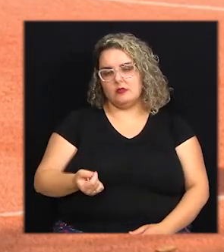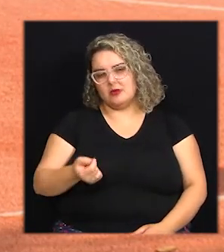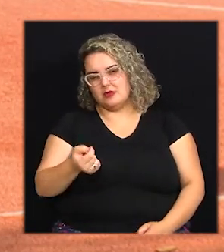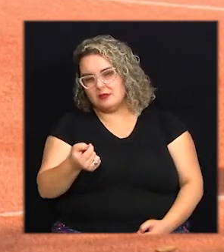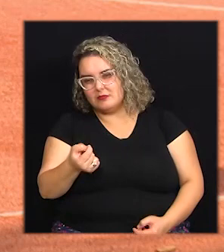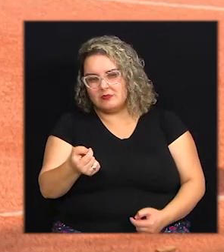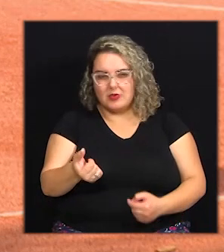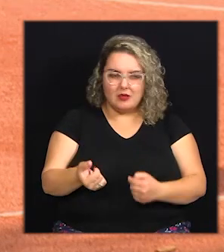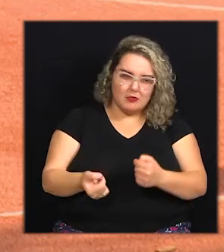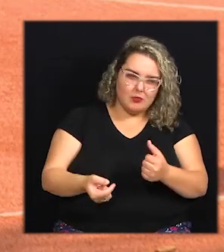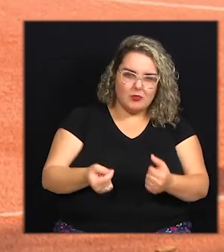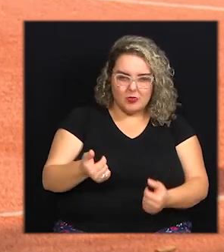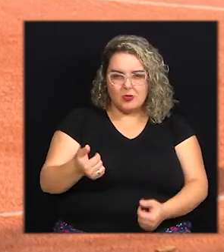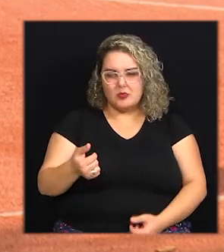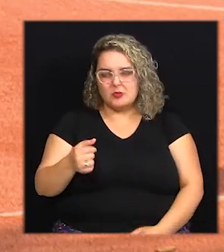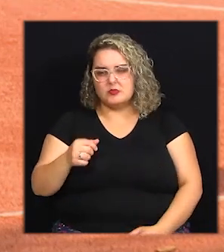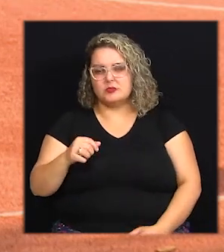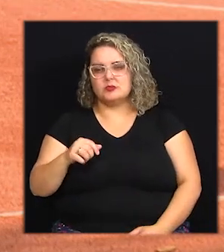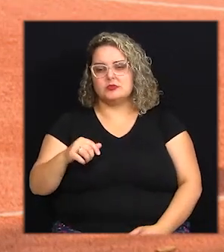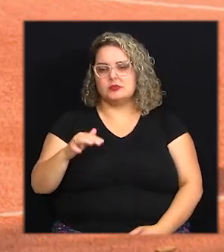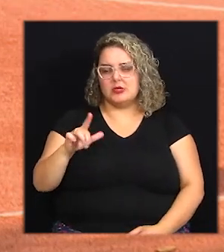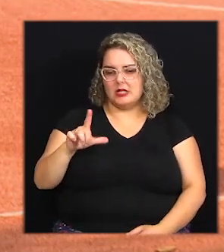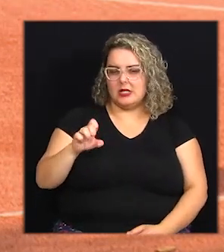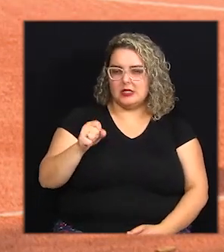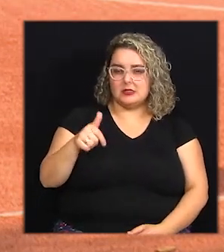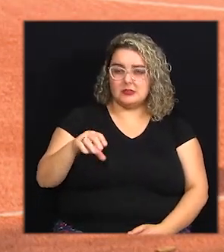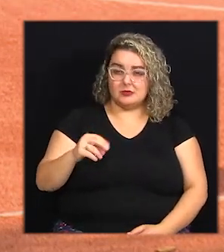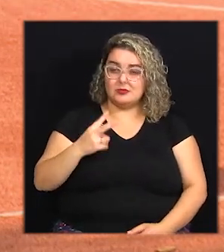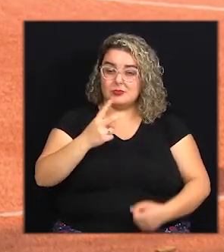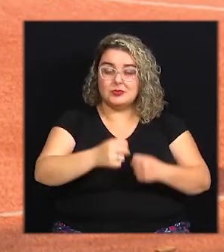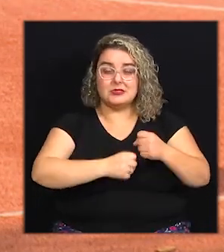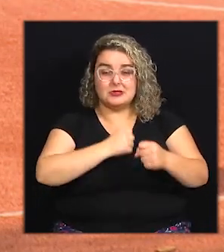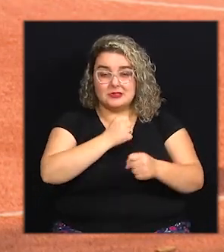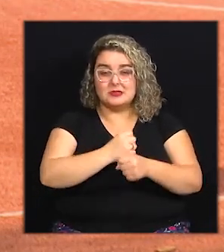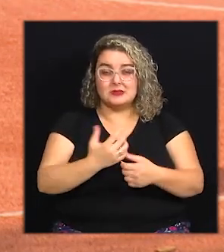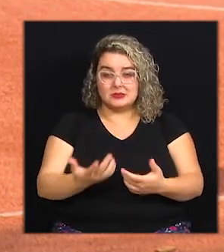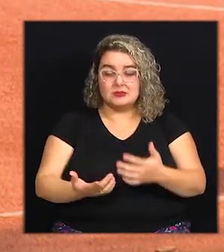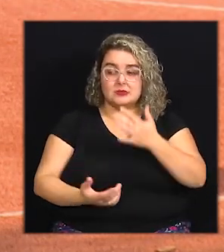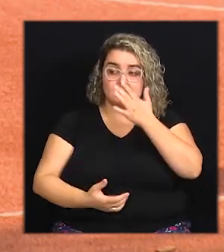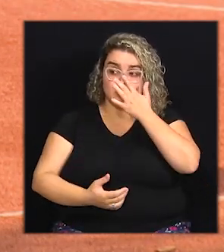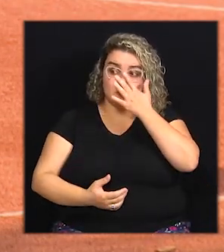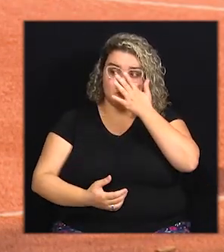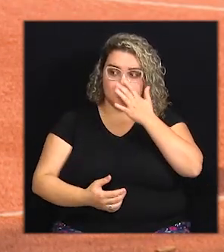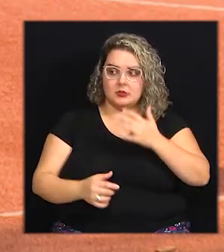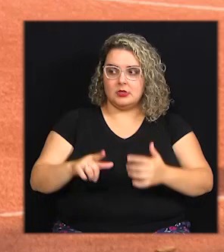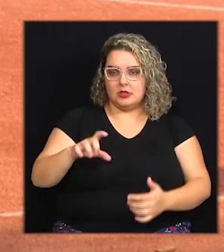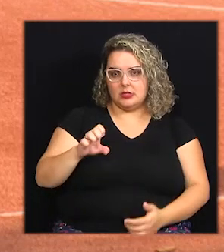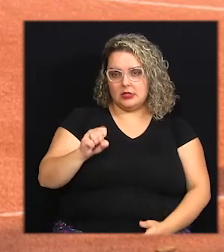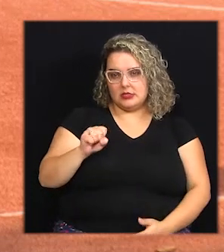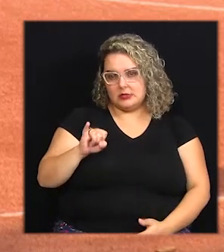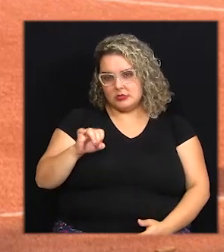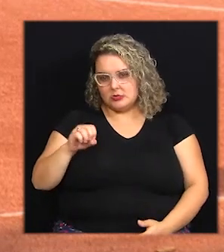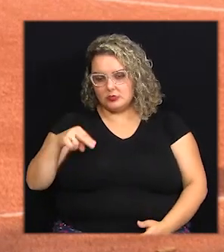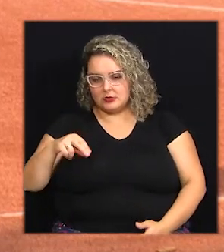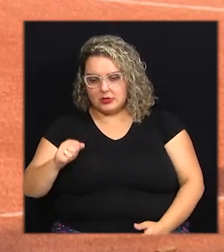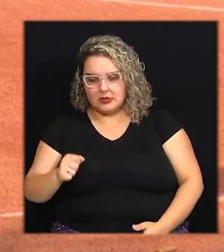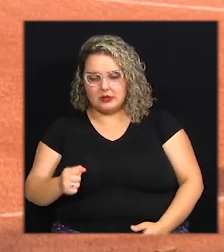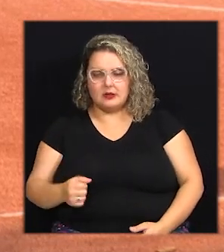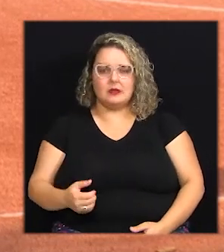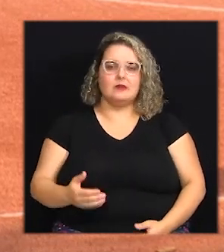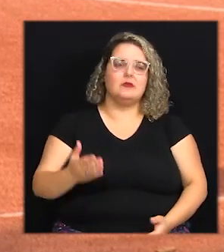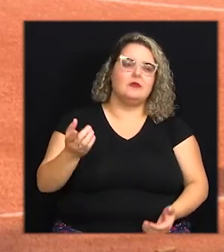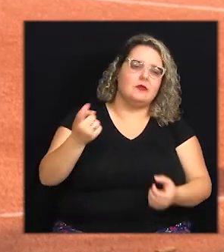lesões, e eu fiquei 2 anos nessa, assim, me lesionava, voltava, parava,